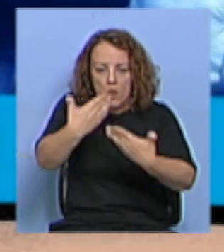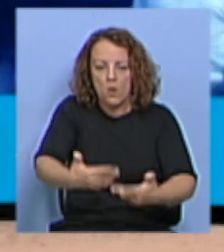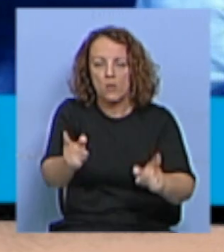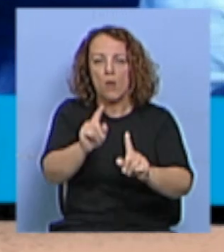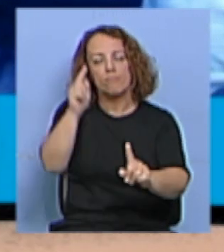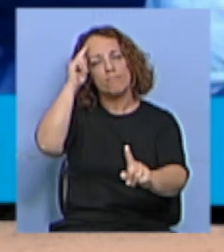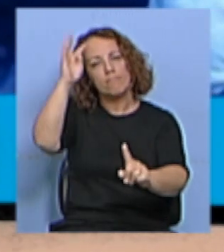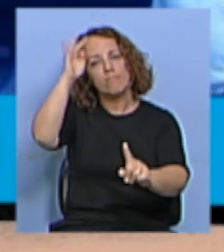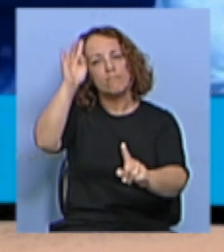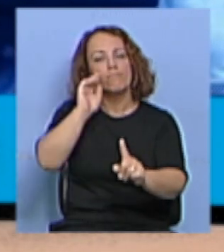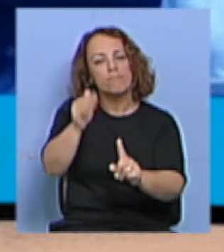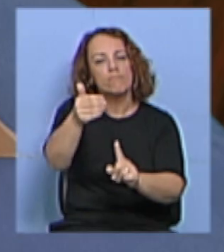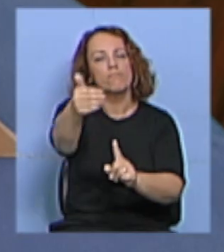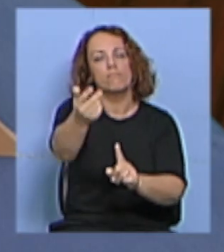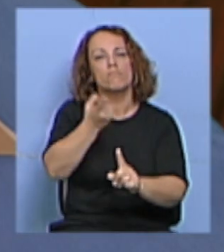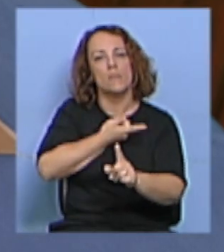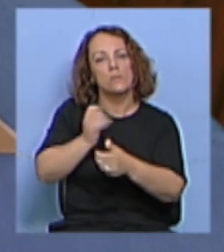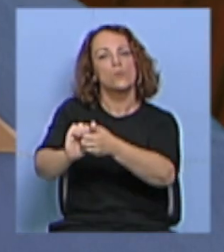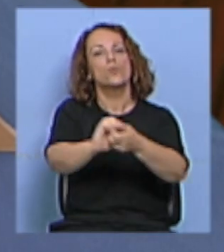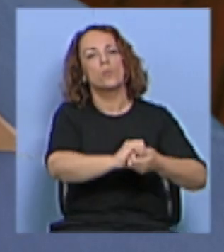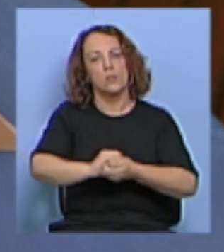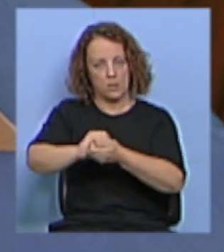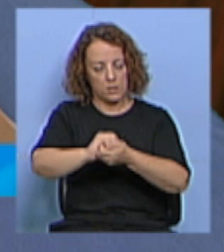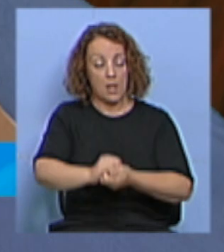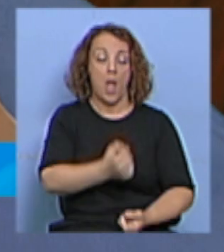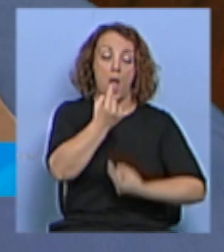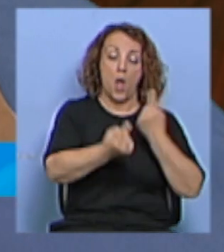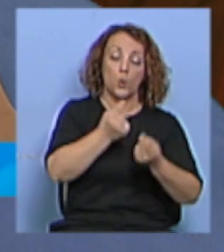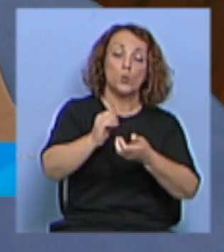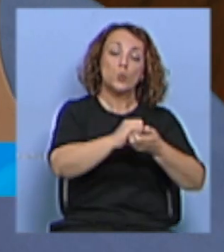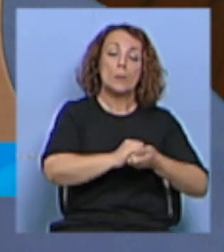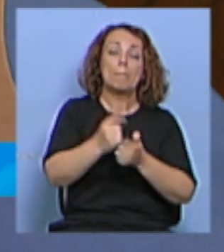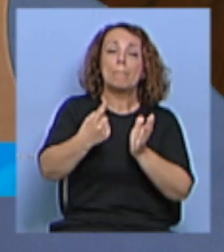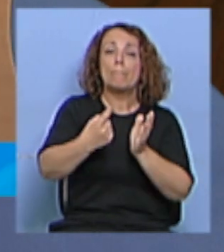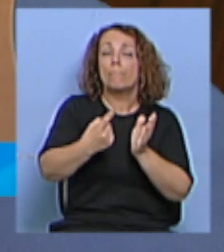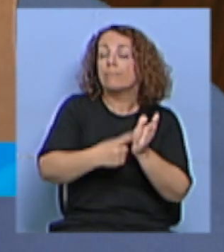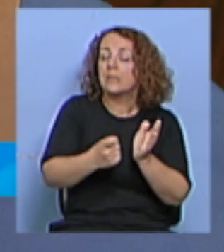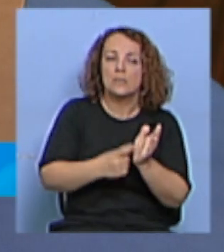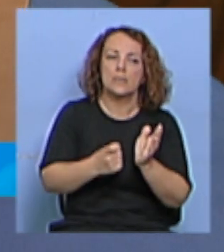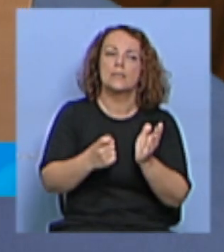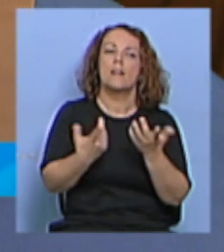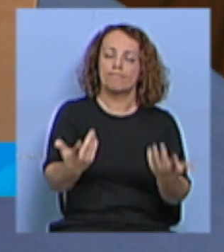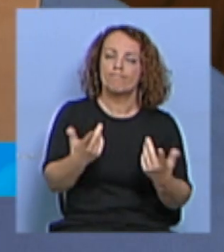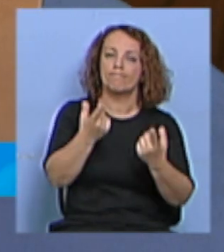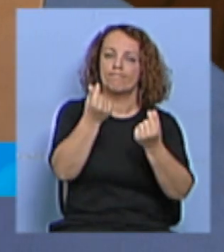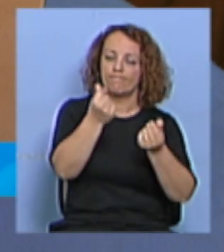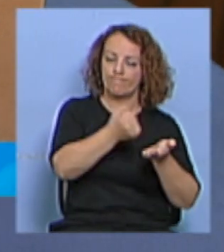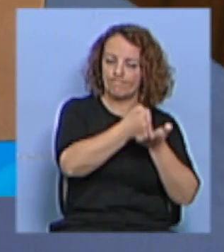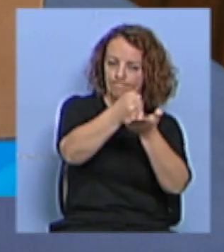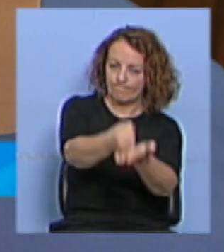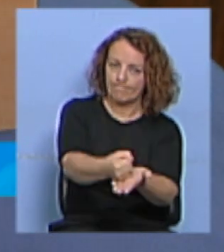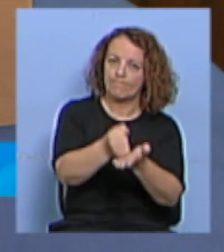nas circunstâncias em que nos encontramos. Para alguns a solidariedade passará por dar financiamento e